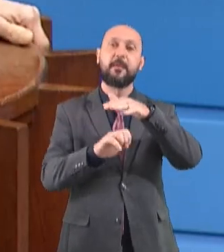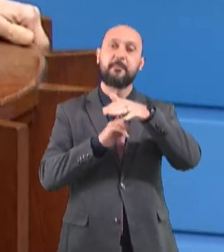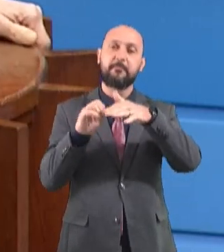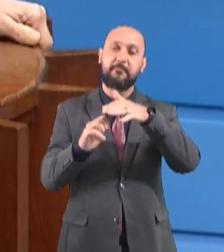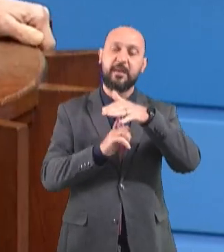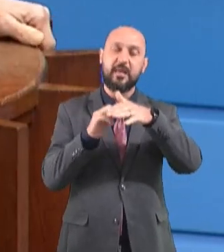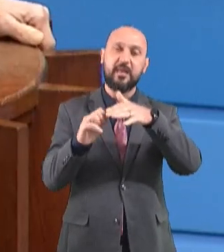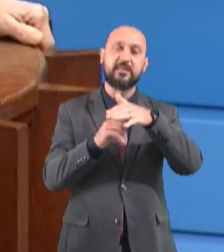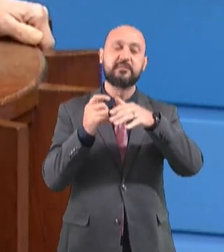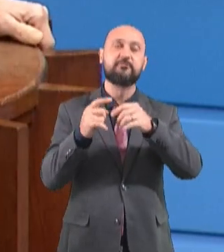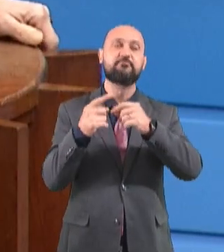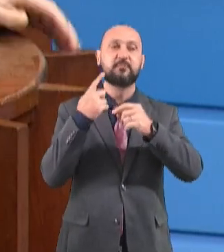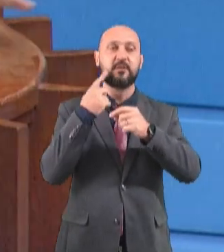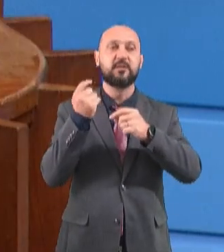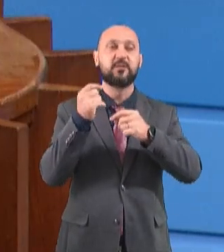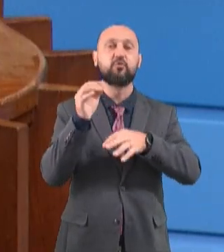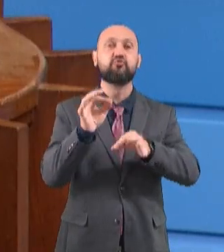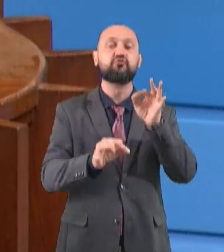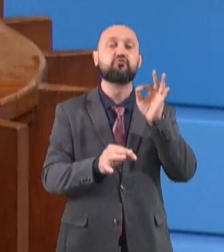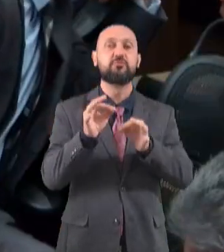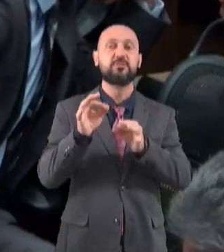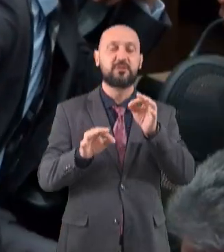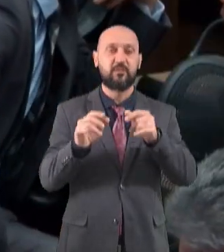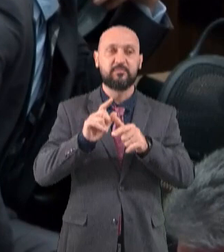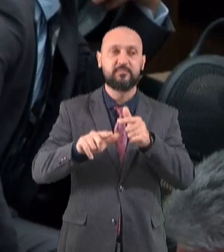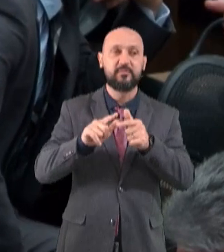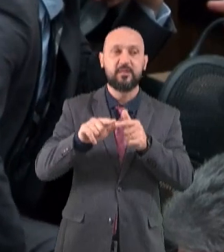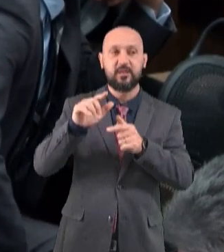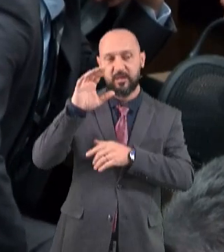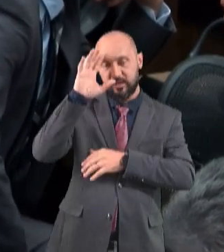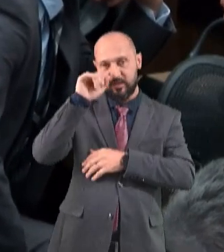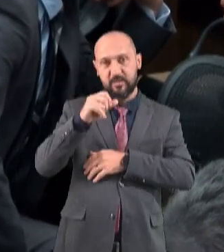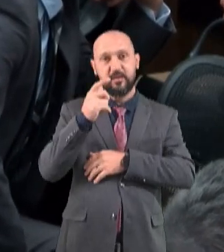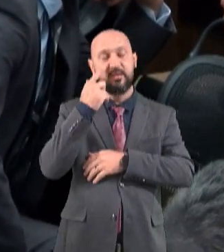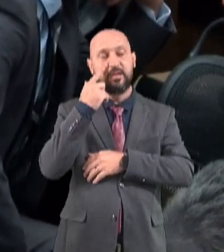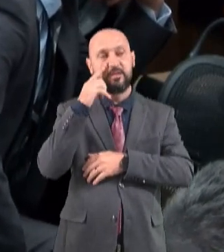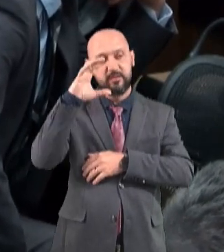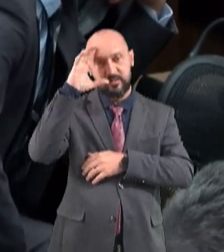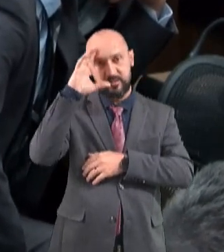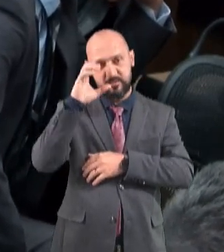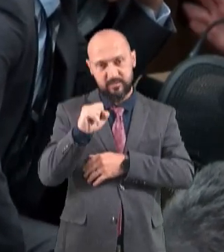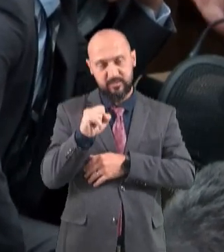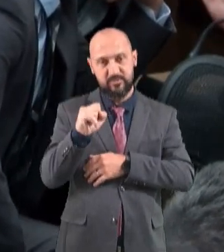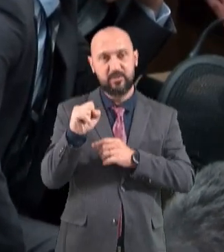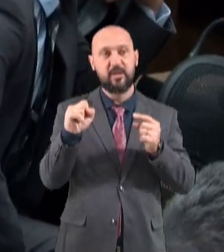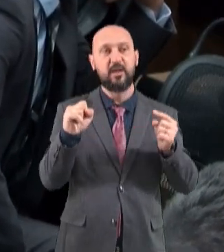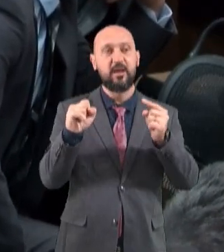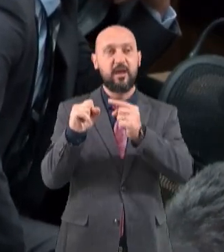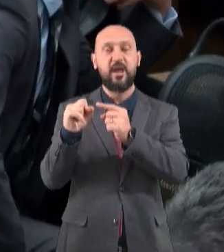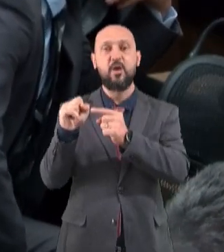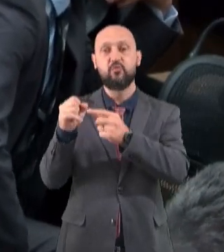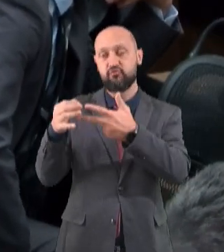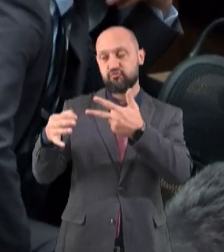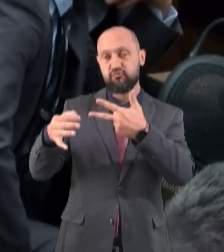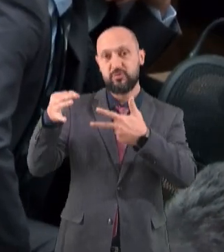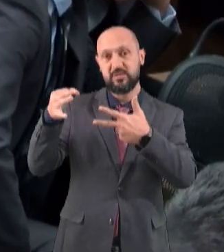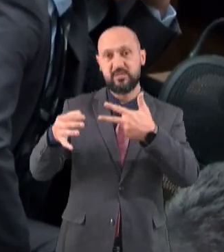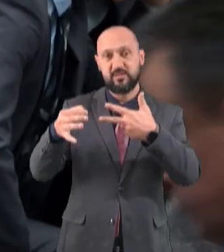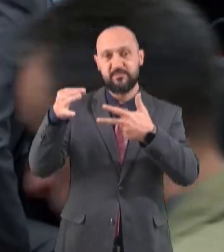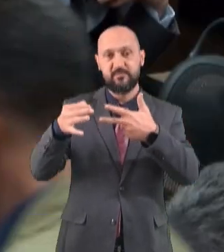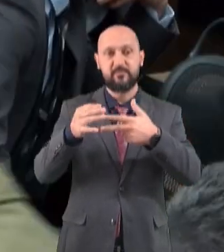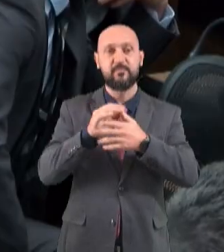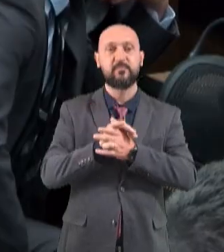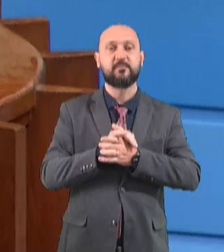em processo de recuperação judicial, que quem decide isso é o Poder Judiciário.